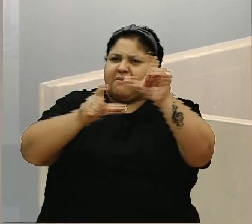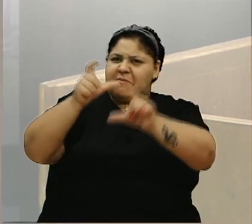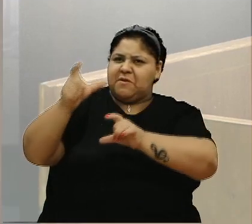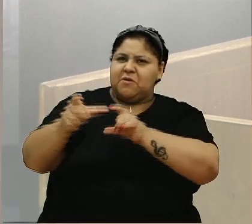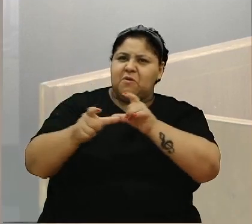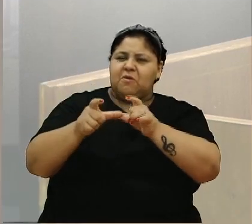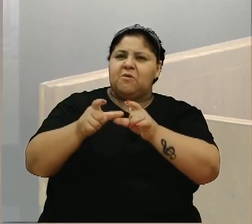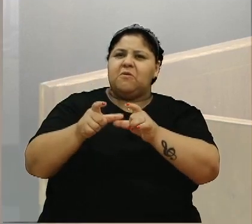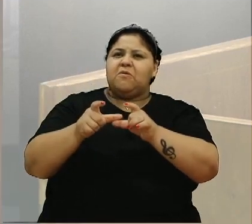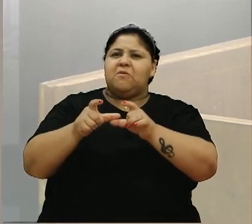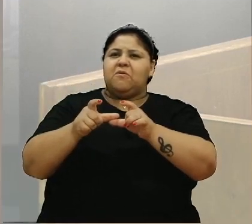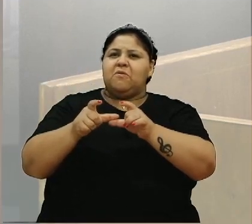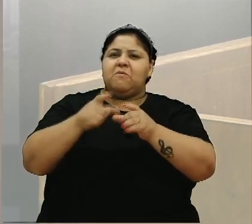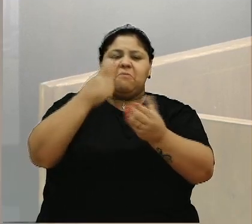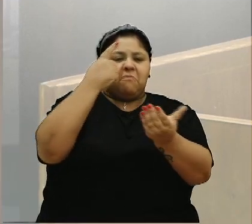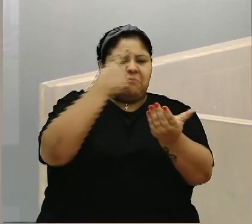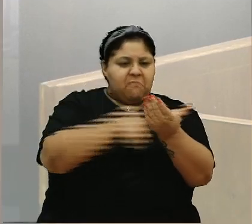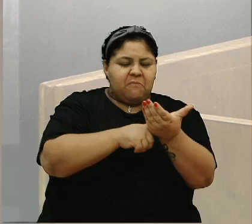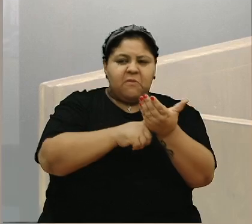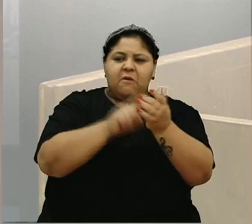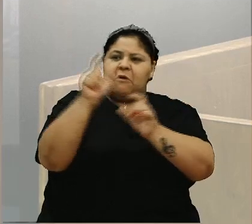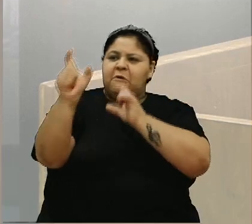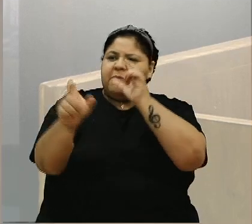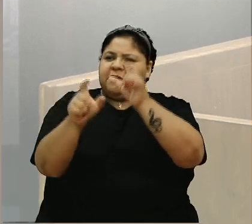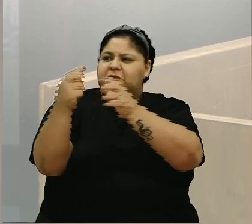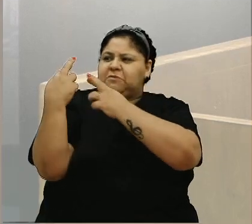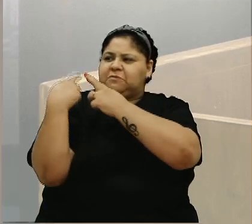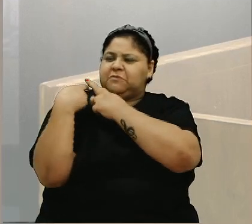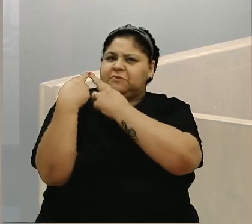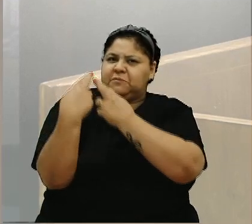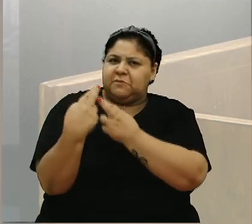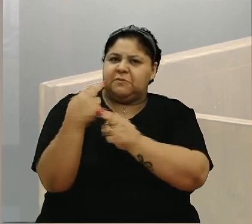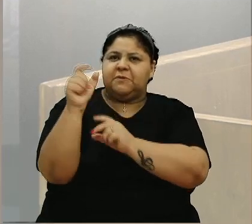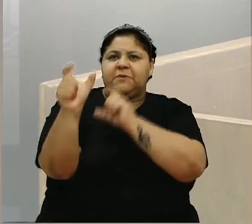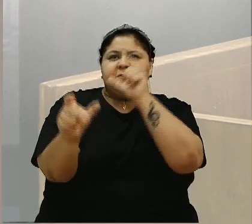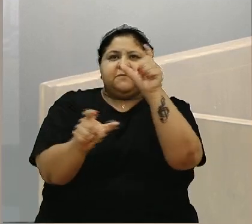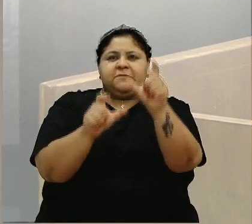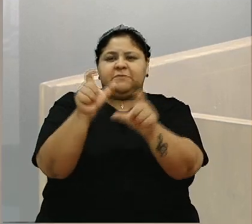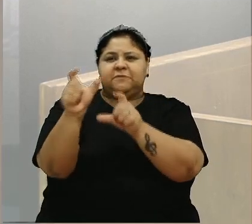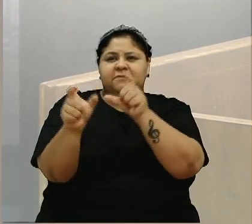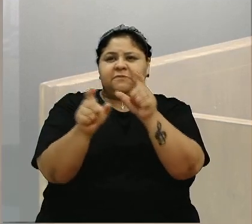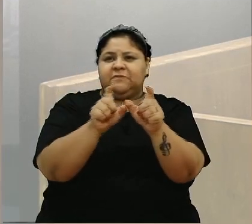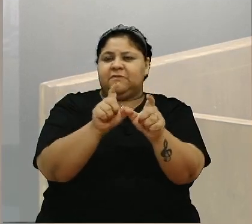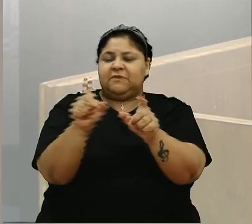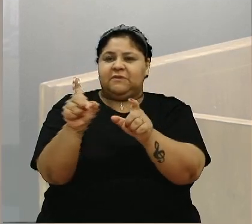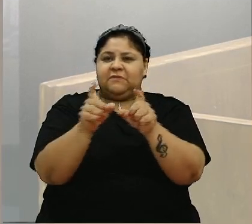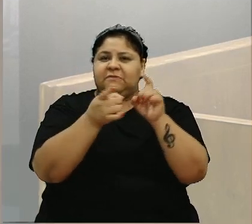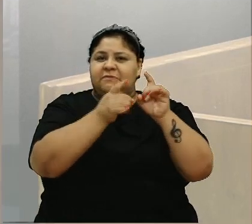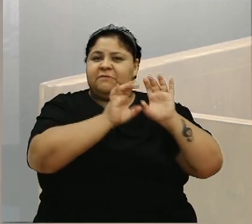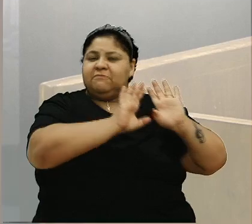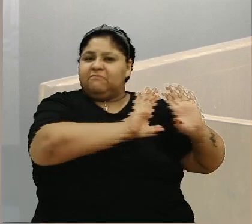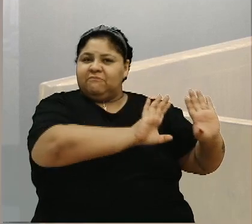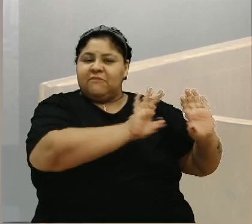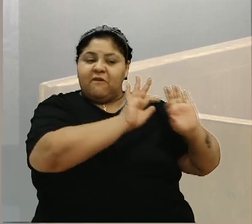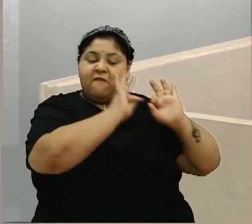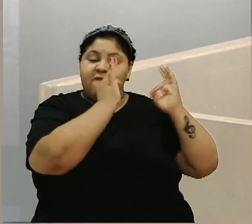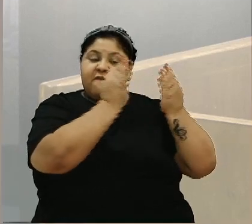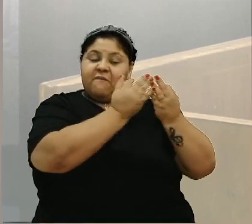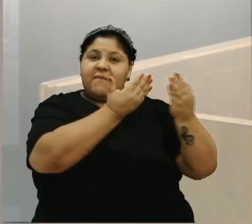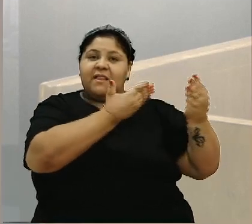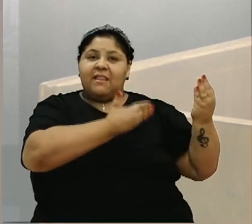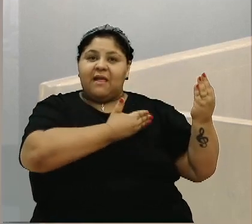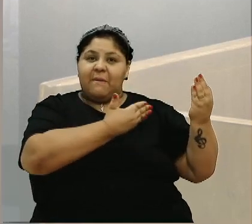comprometidas, muitas pessoas responsáveis, muitas pessoas deixando de lado família,